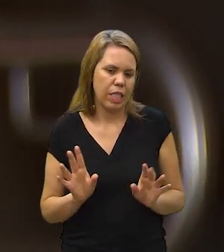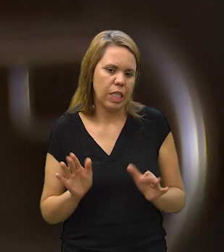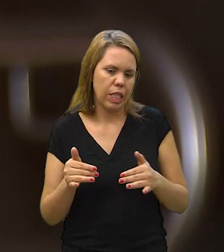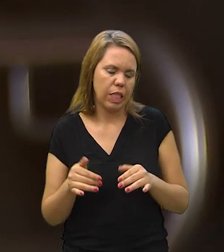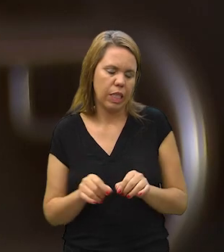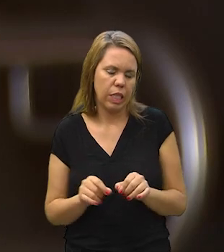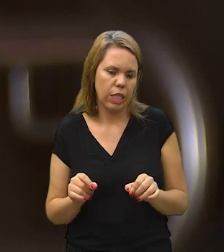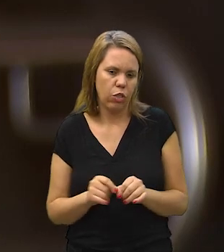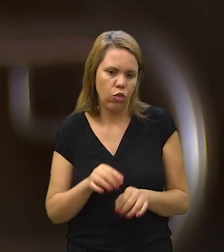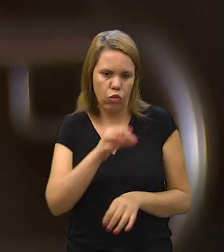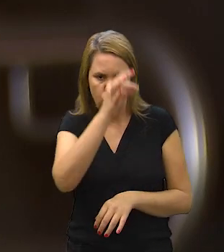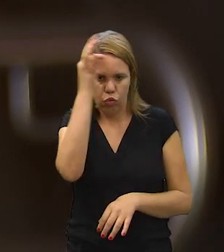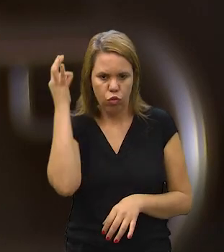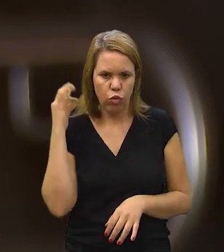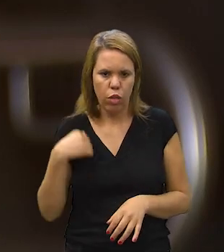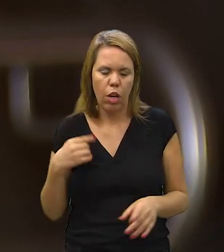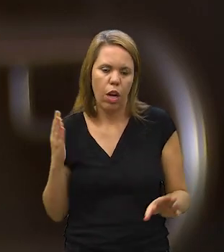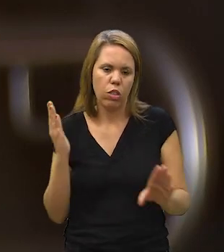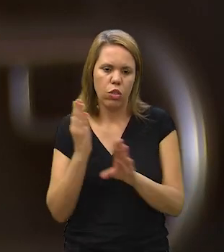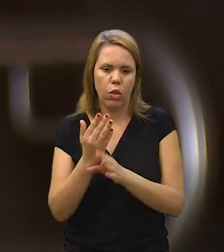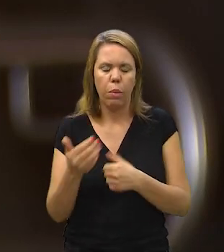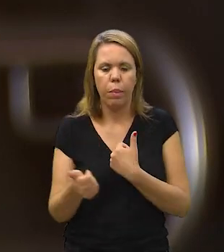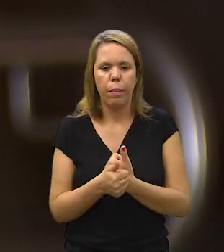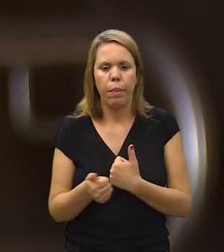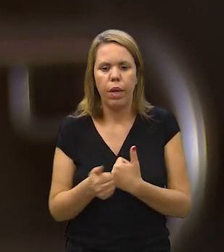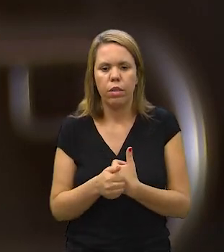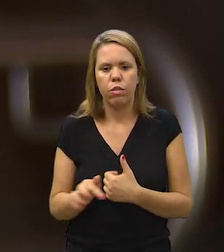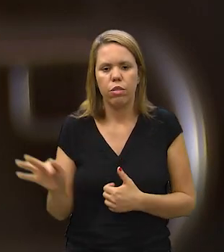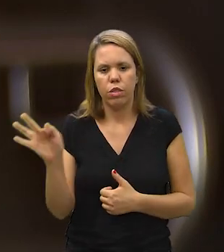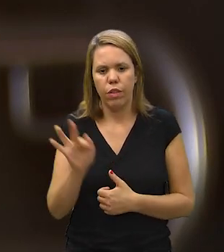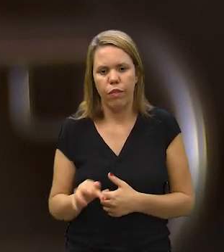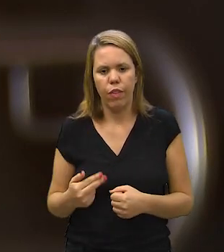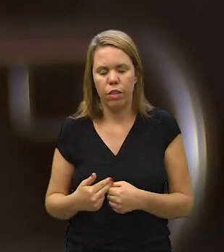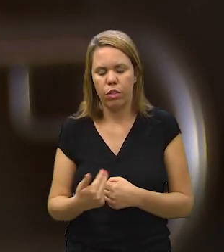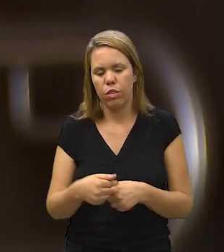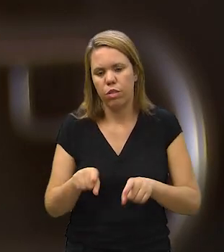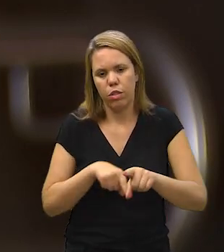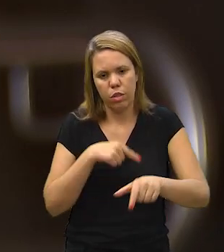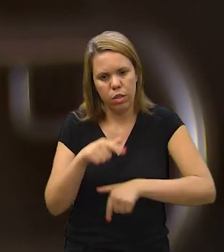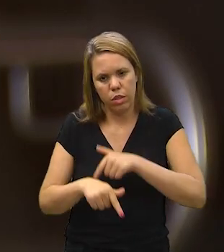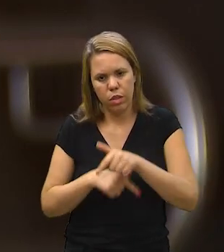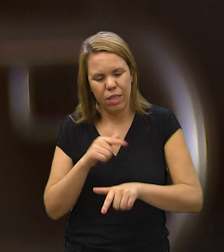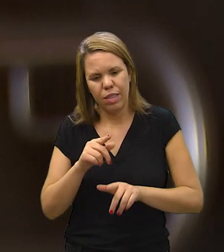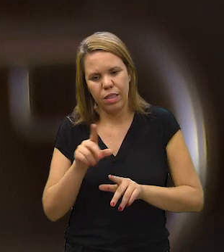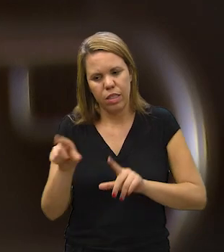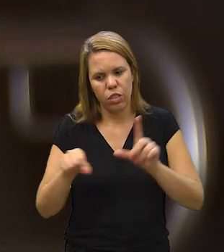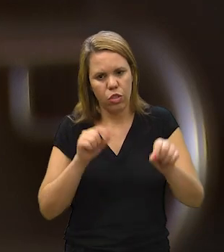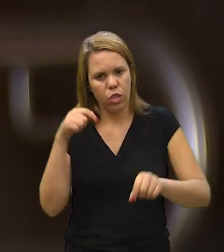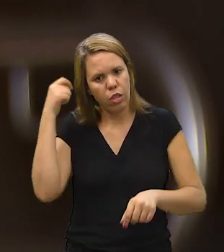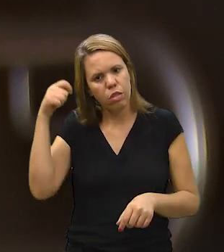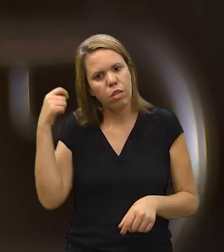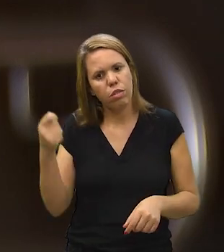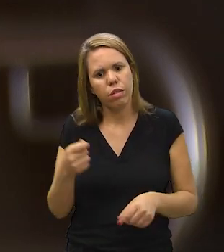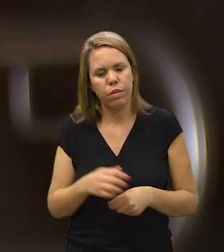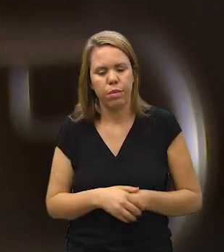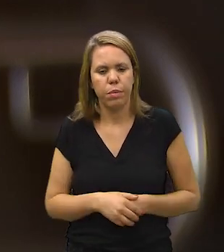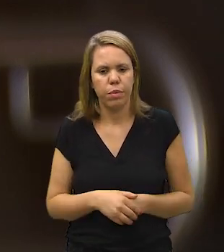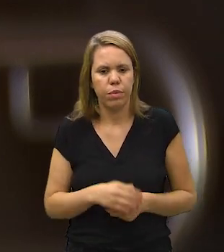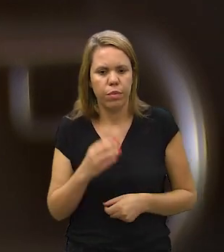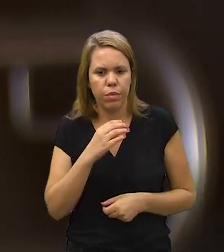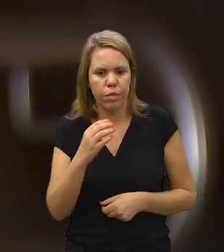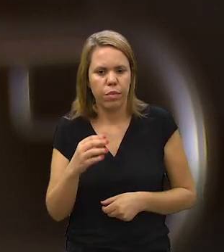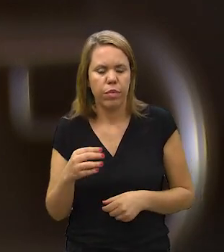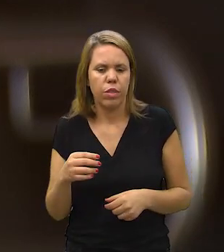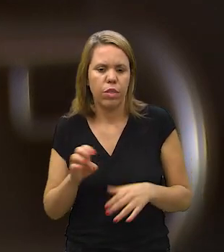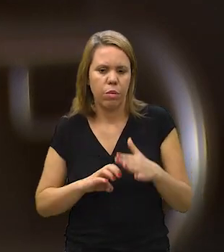específico, a gente achou, por sorte a gente achou perto da universidade. E teve todo o trabalho de casting, selecionar os atores,